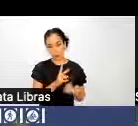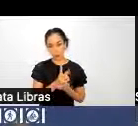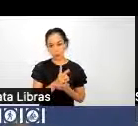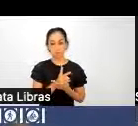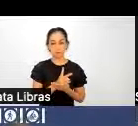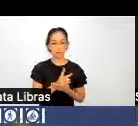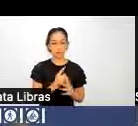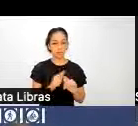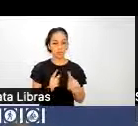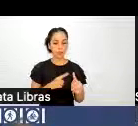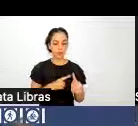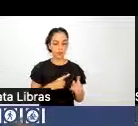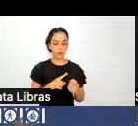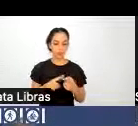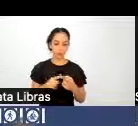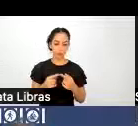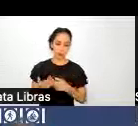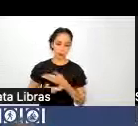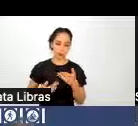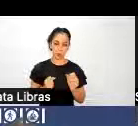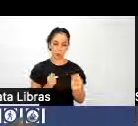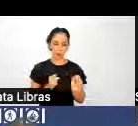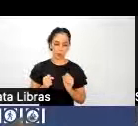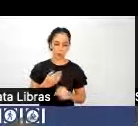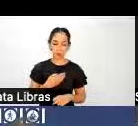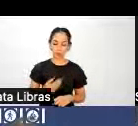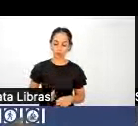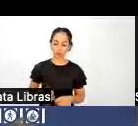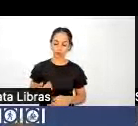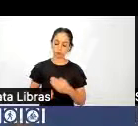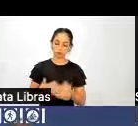tem interlocução com o poder público ao longo do processo.